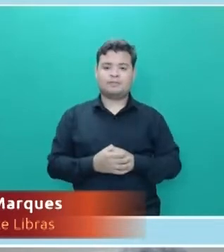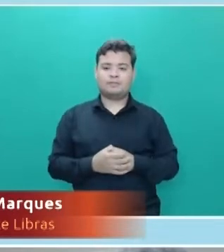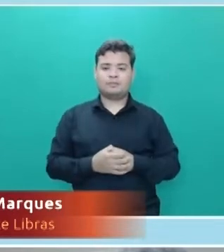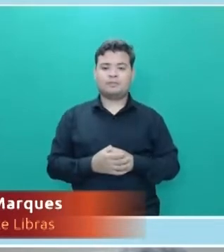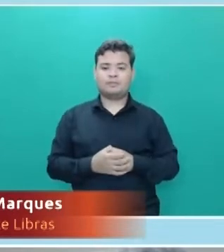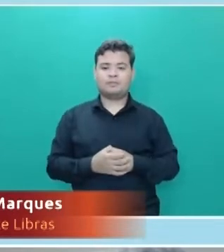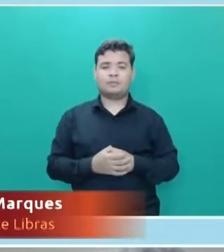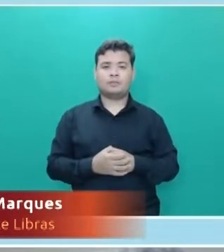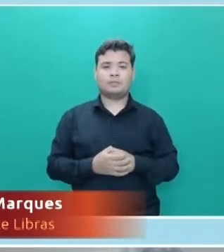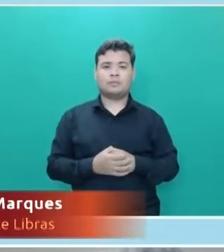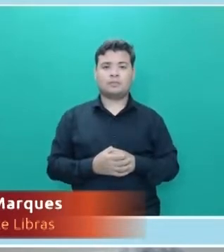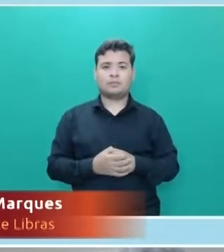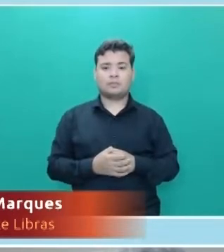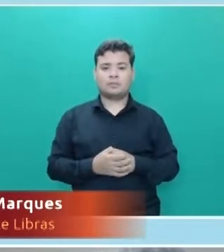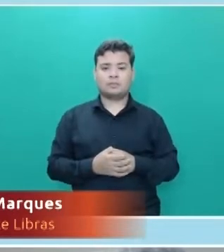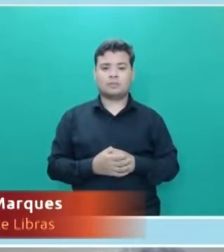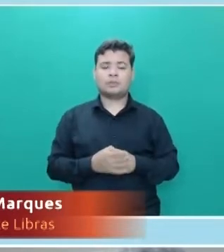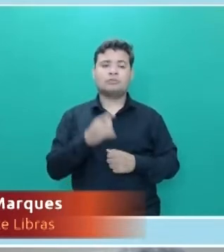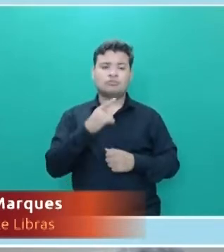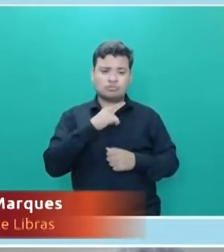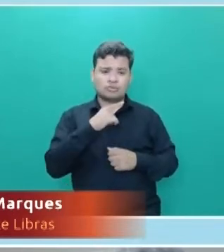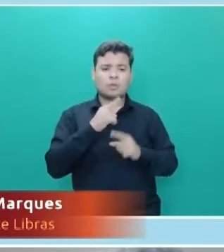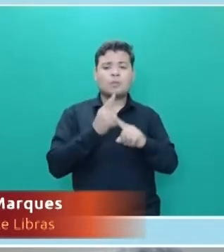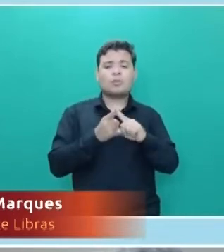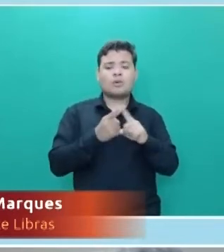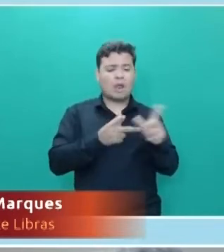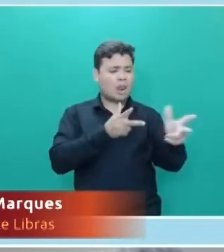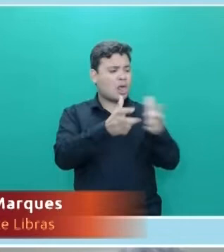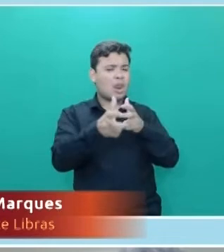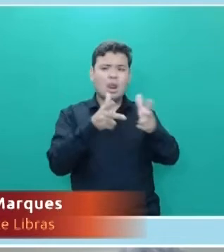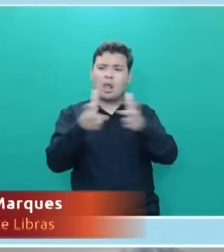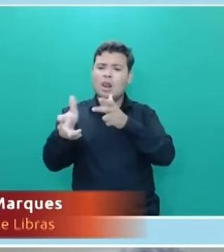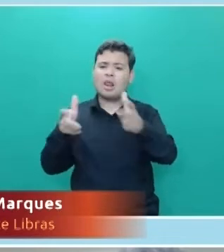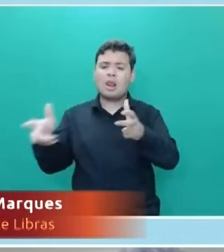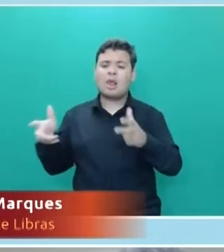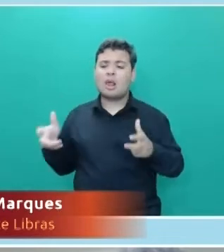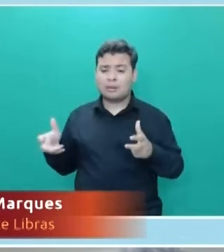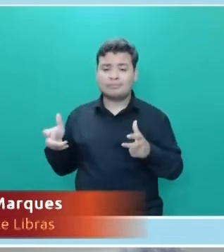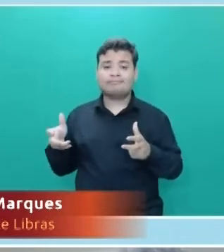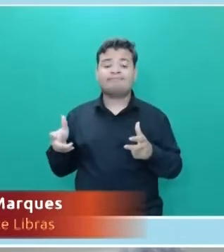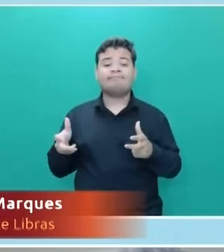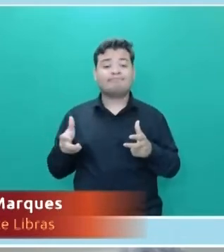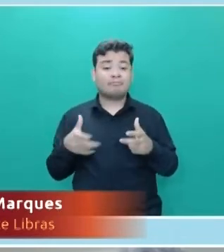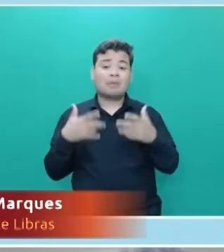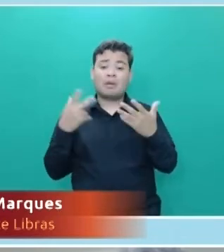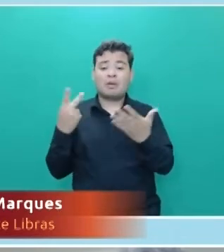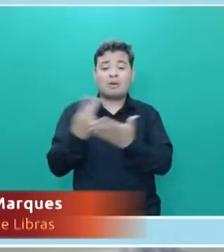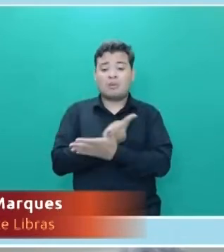de vacinação, fazendo com que a gente bloqueasse que esse vírus se